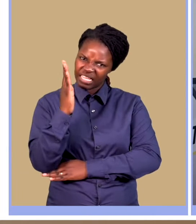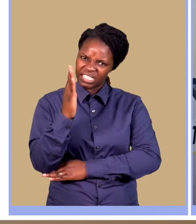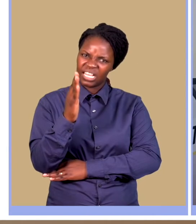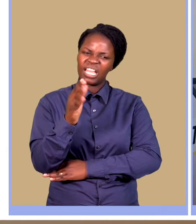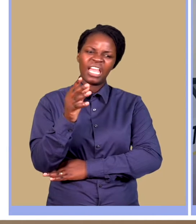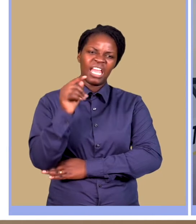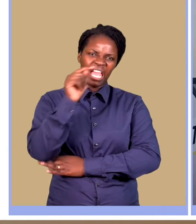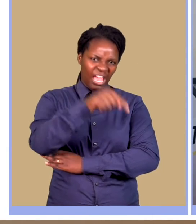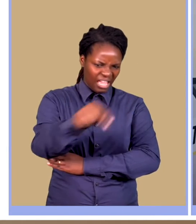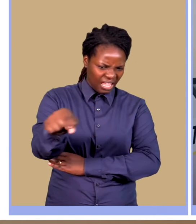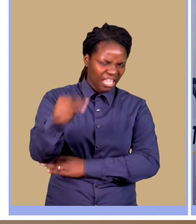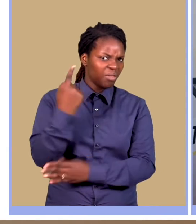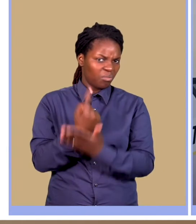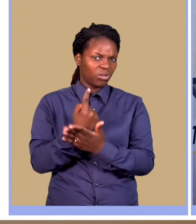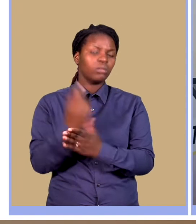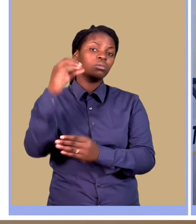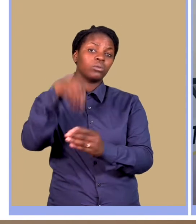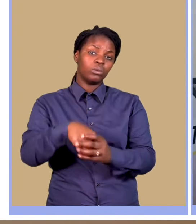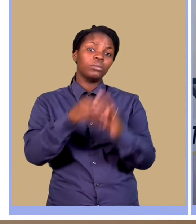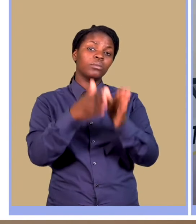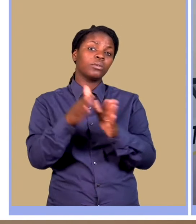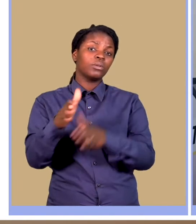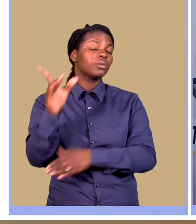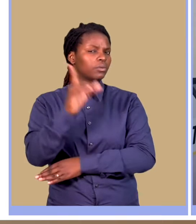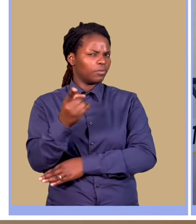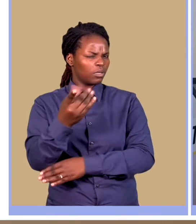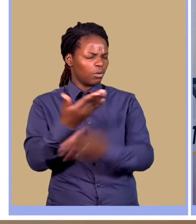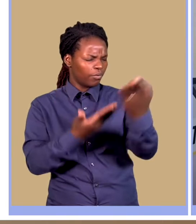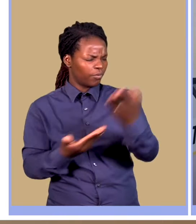convidado pessoas com deficiência para estar nessas palestras?